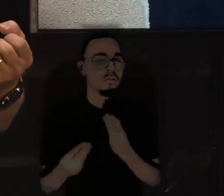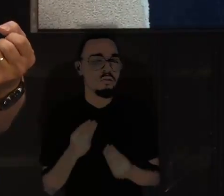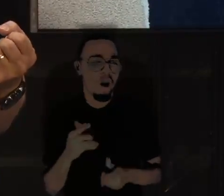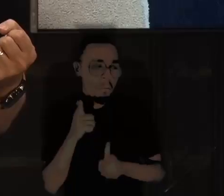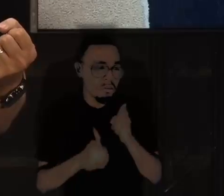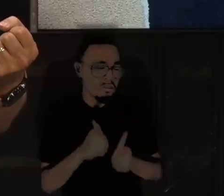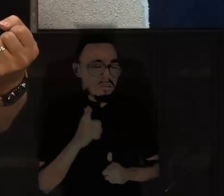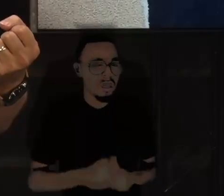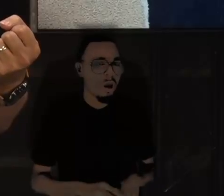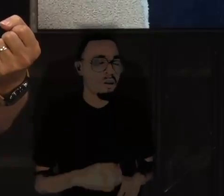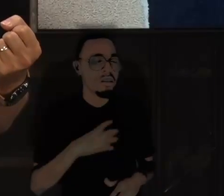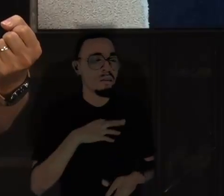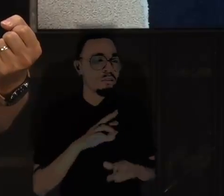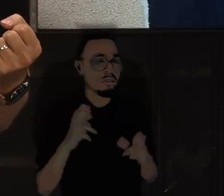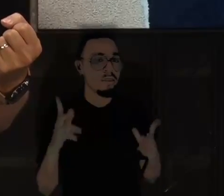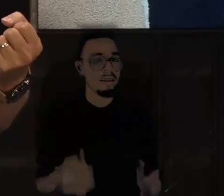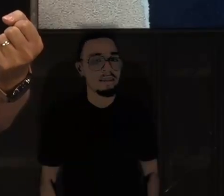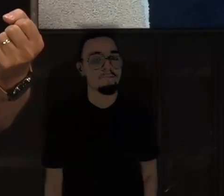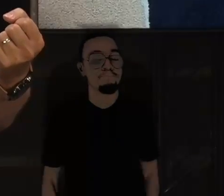ele faz uma aliança com Deus,